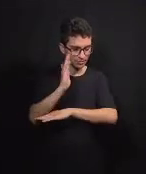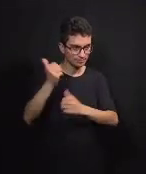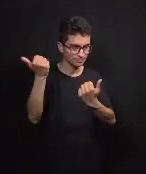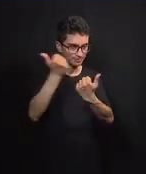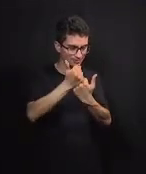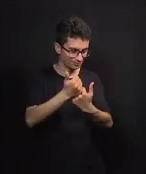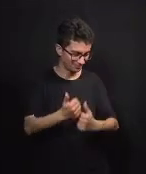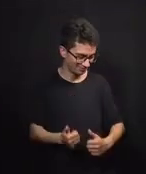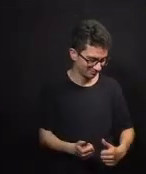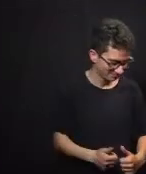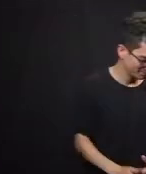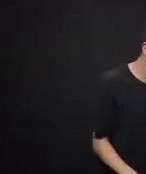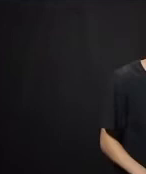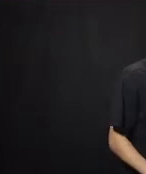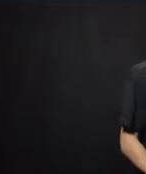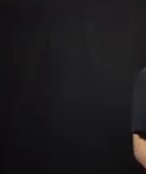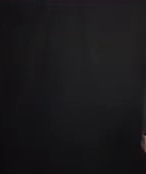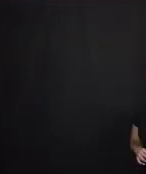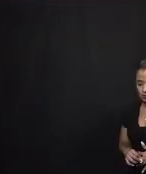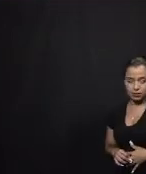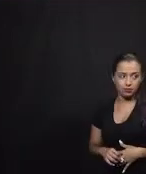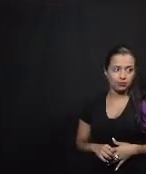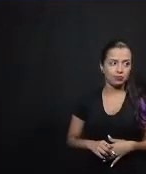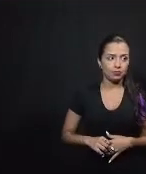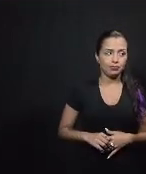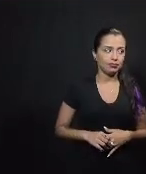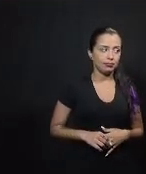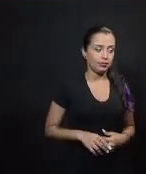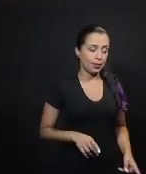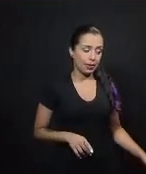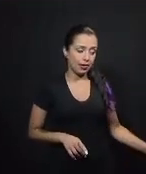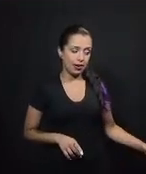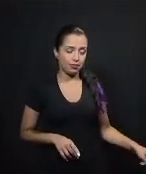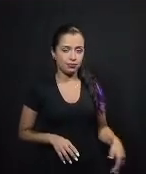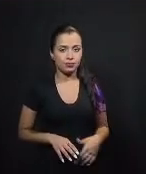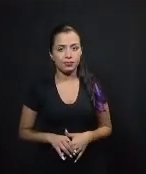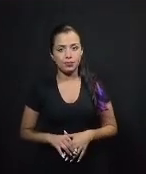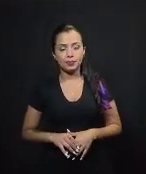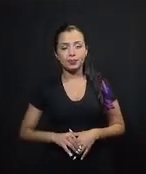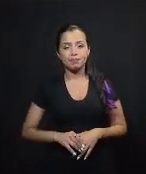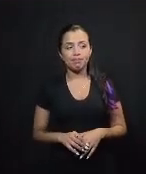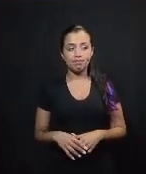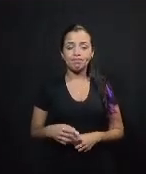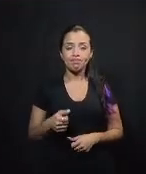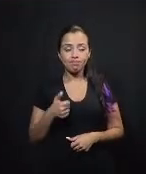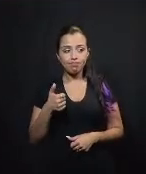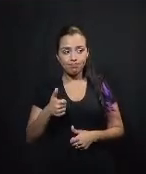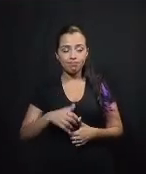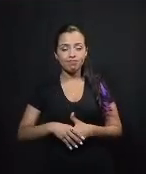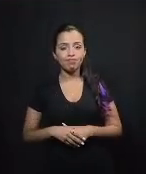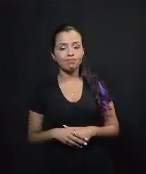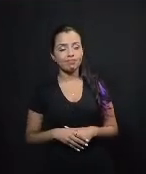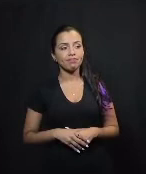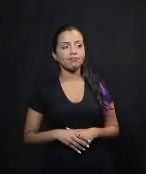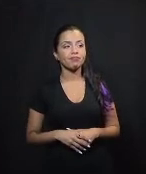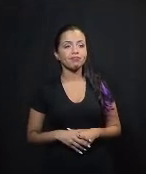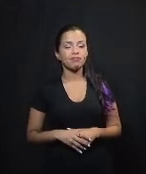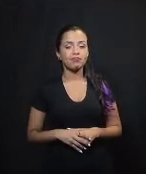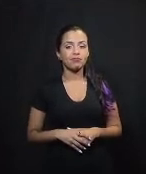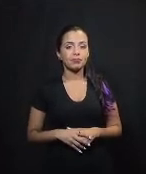gostaria de enfatizar, o Congresso aprovou o abono emergencial. Muito bem, o abono